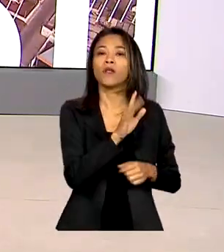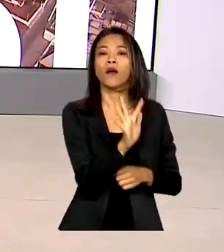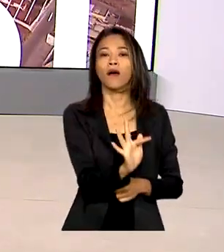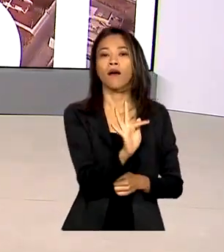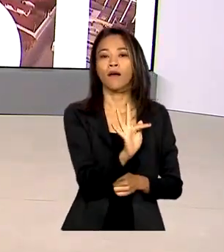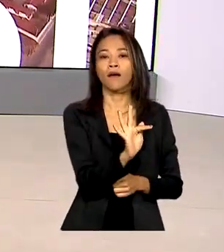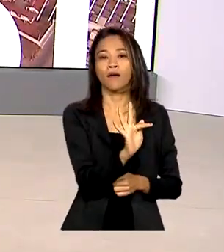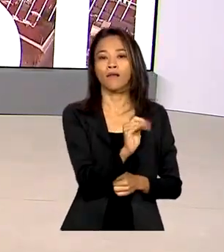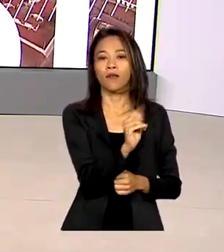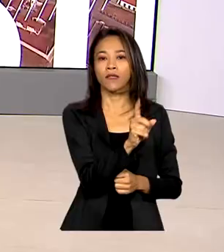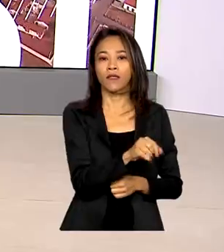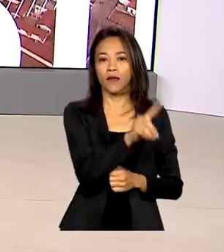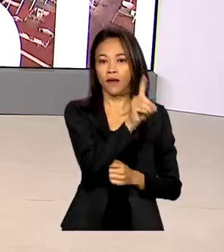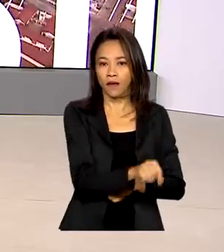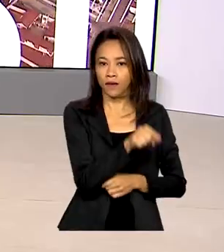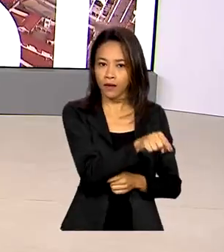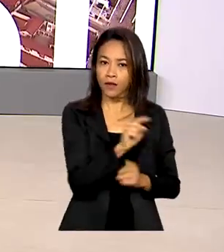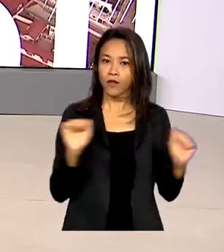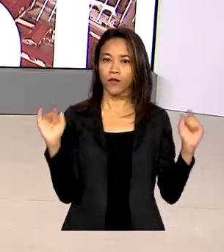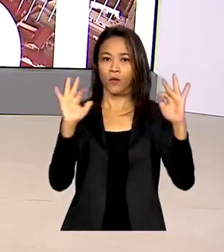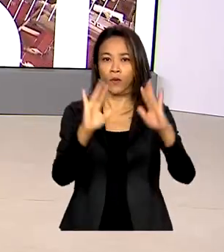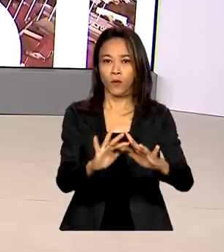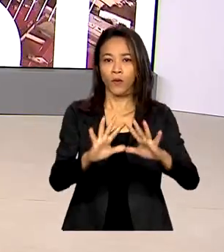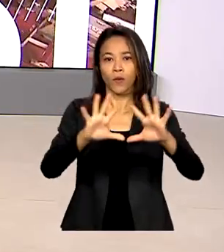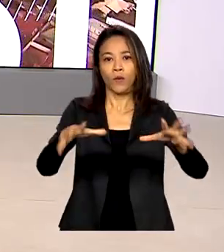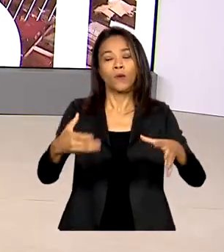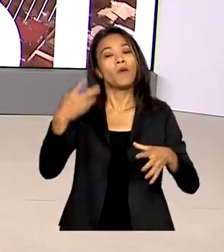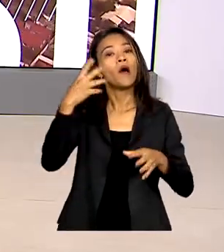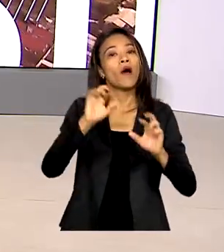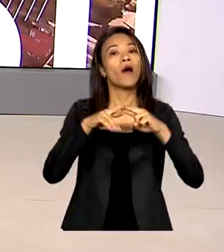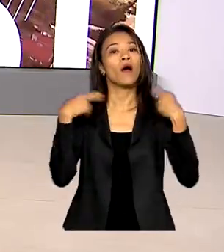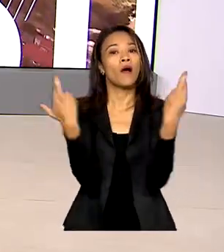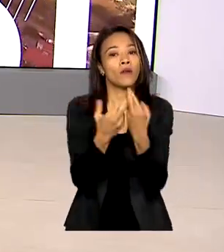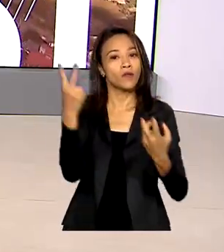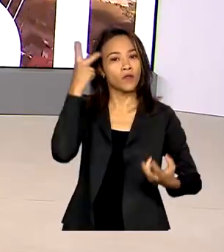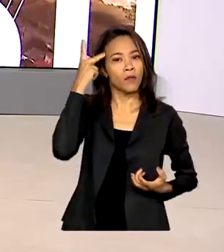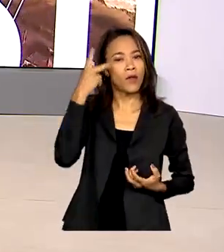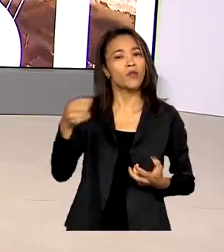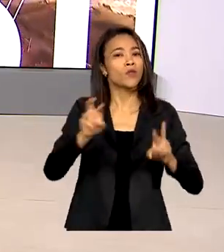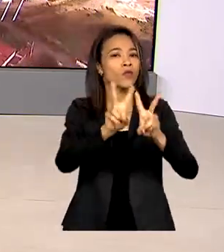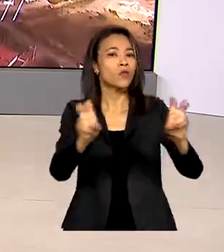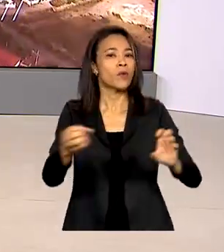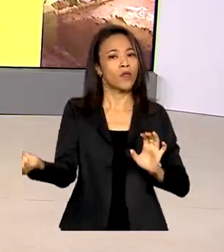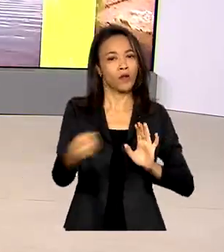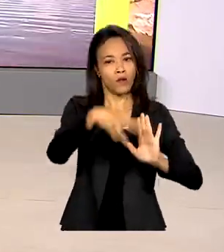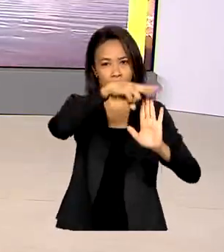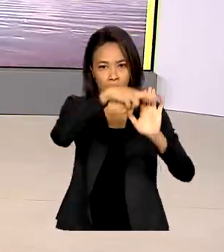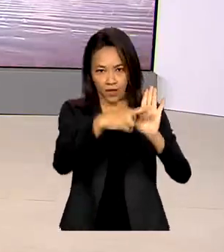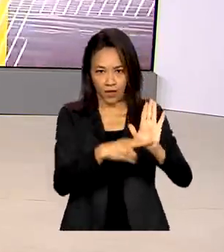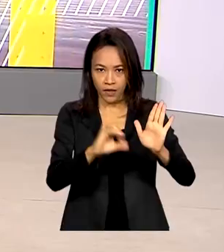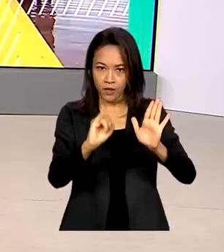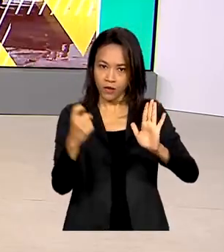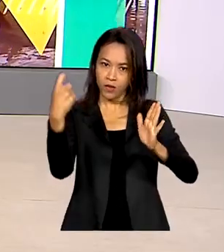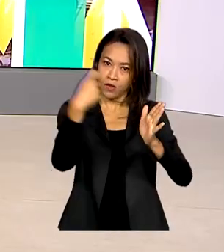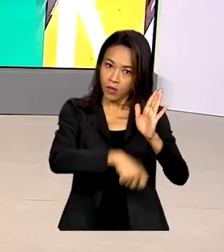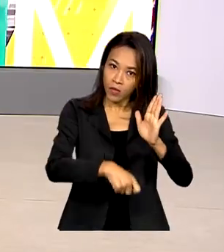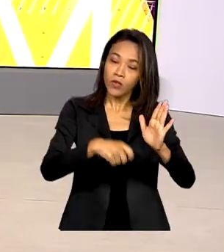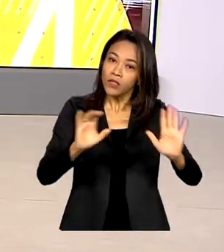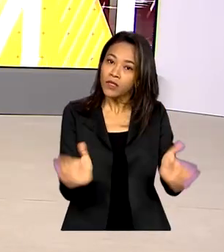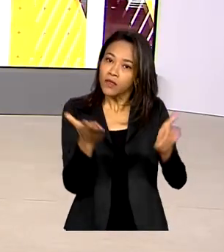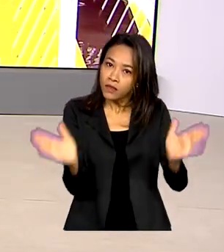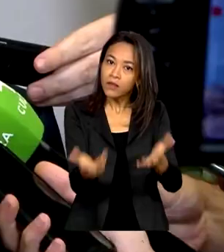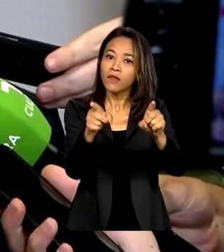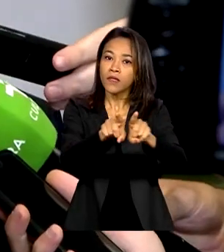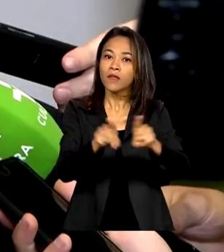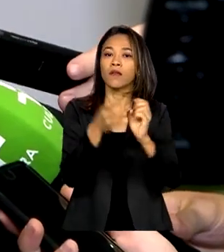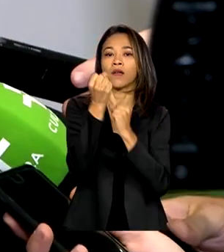Paulo. Na agenda, a receptividade no setor em relação à nova regra fiscal e a busca de maior incentivo para a